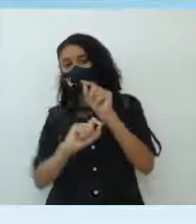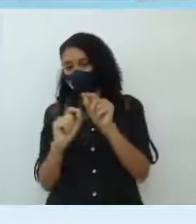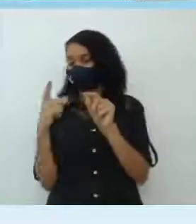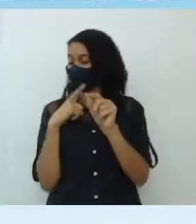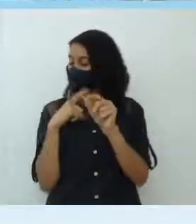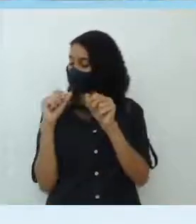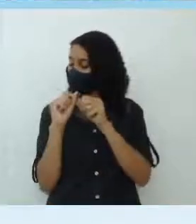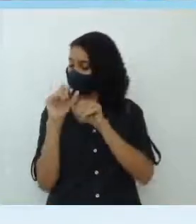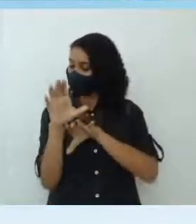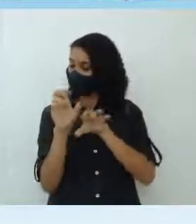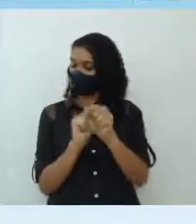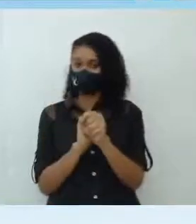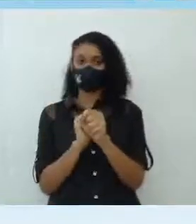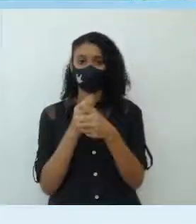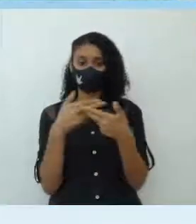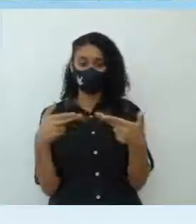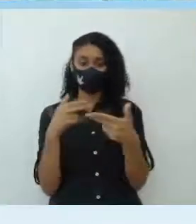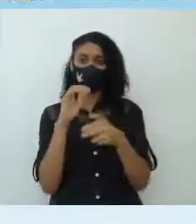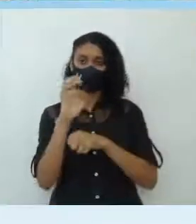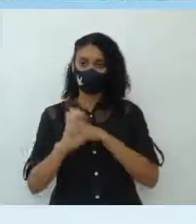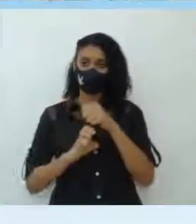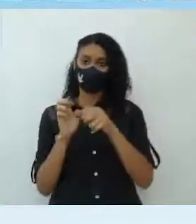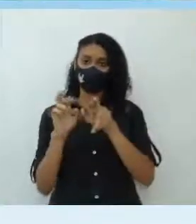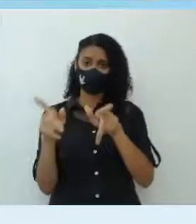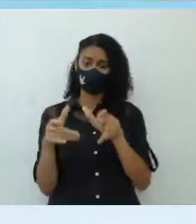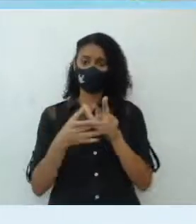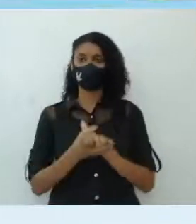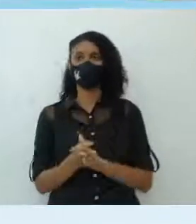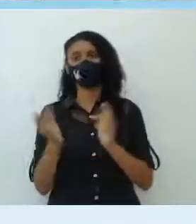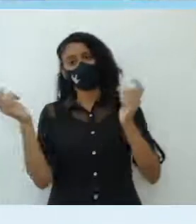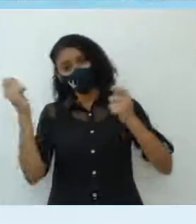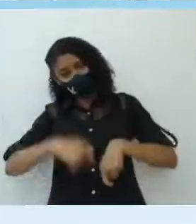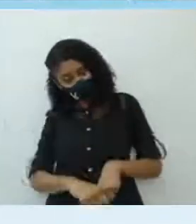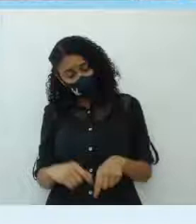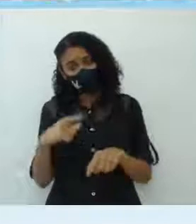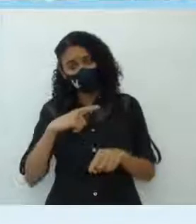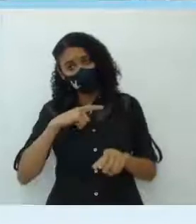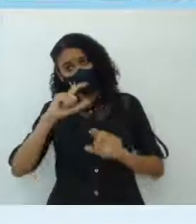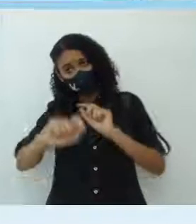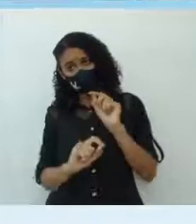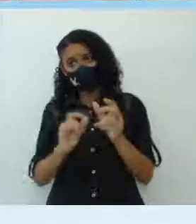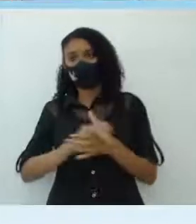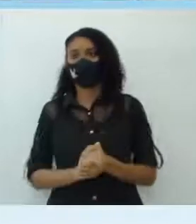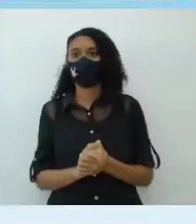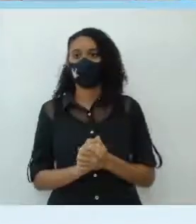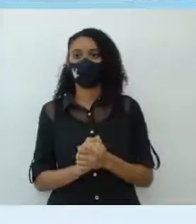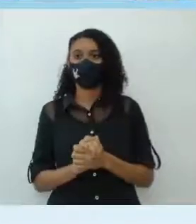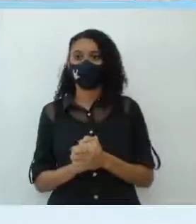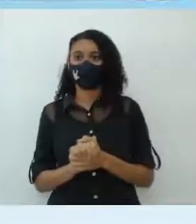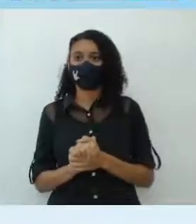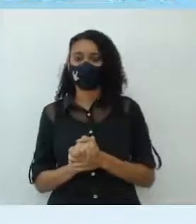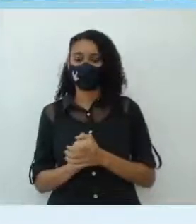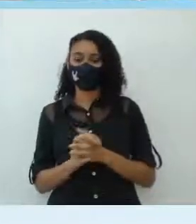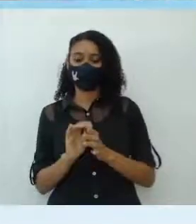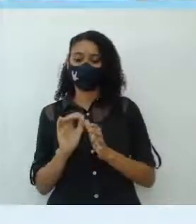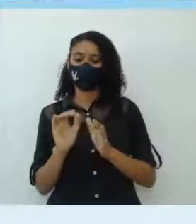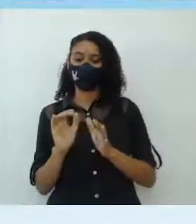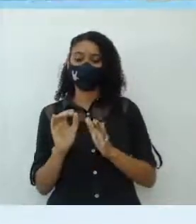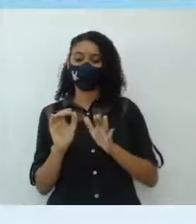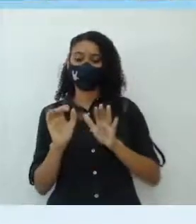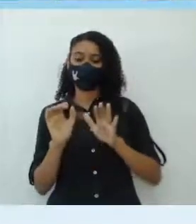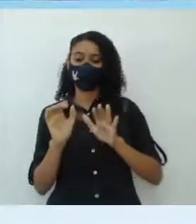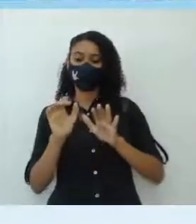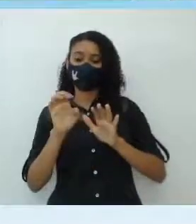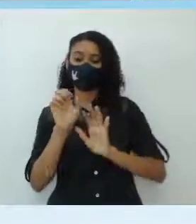serem formadas por elementos químicos diferentes, podem estar em estados físicos distintos. Então,